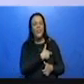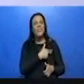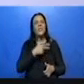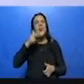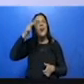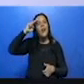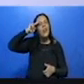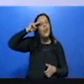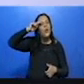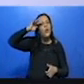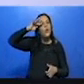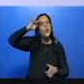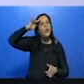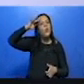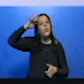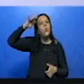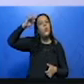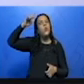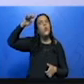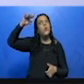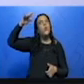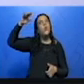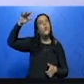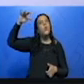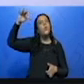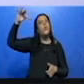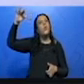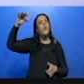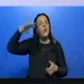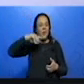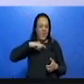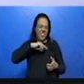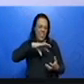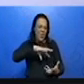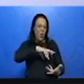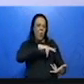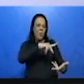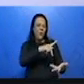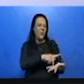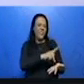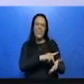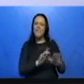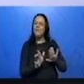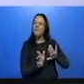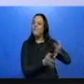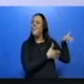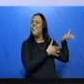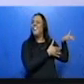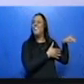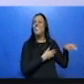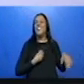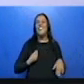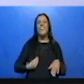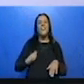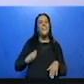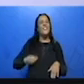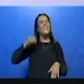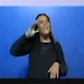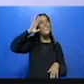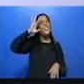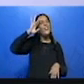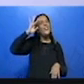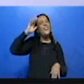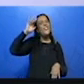uma viagem, né, com a nossa imaginação. Nós saímos do mundo real, né, e vamos para um lugar fantasioso, único,